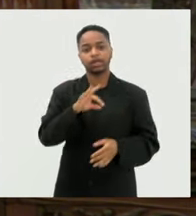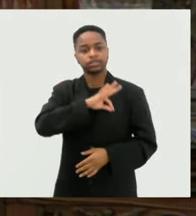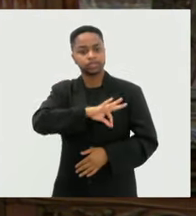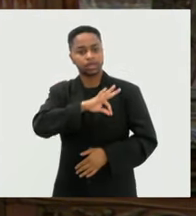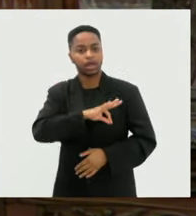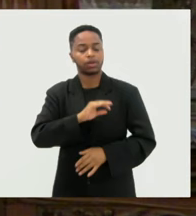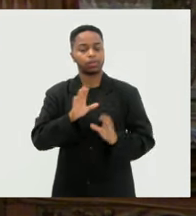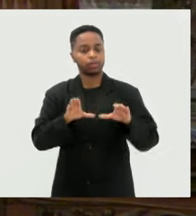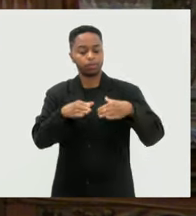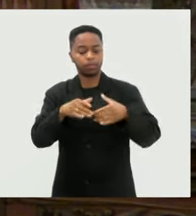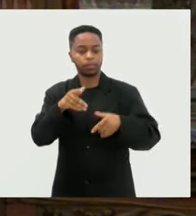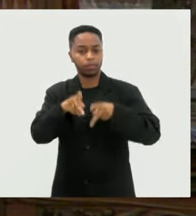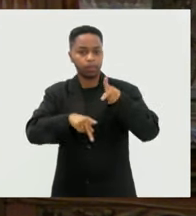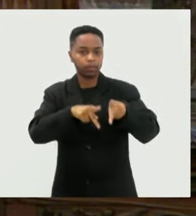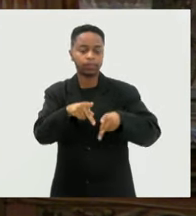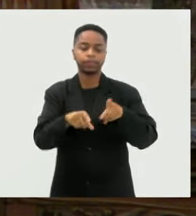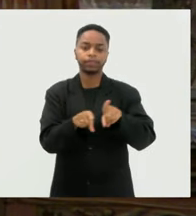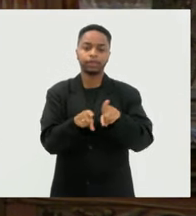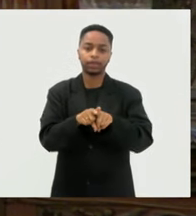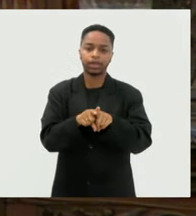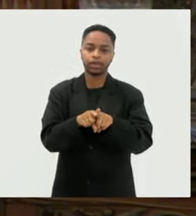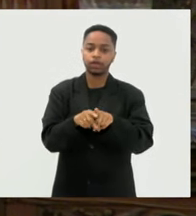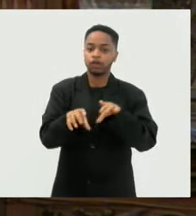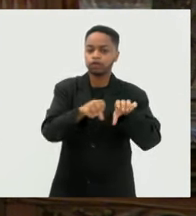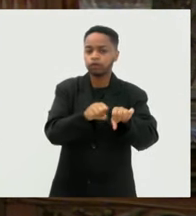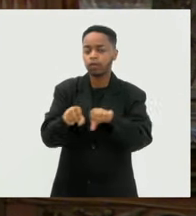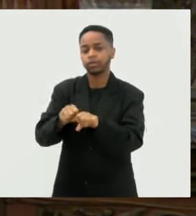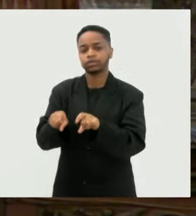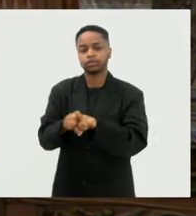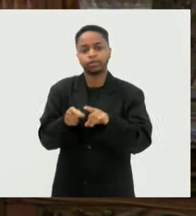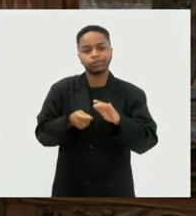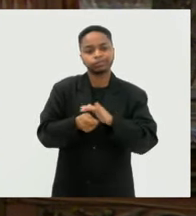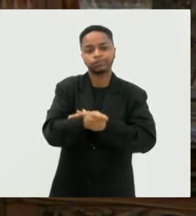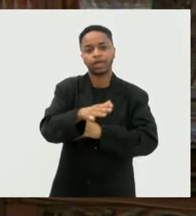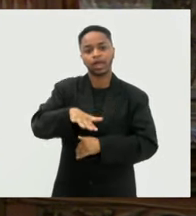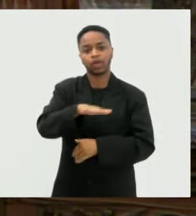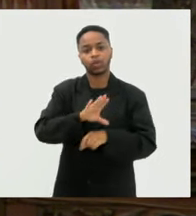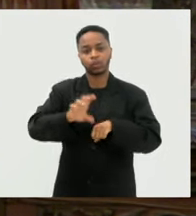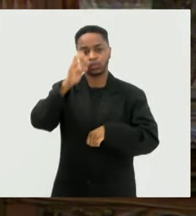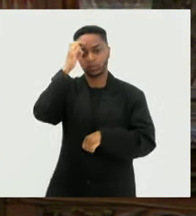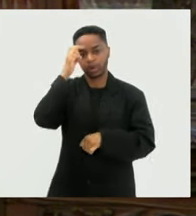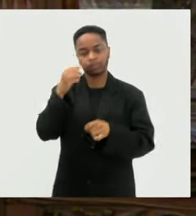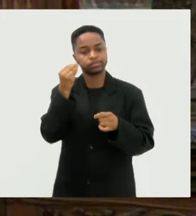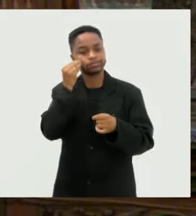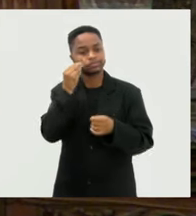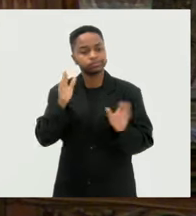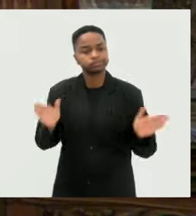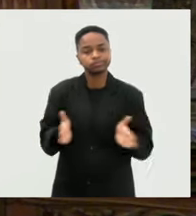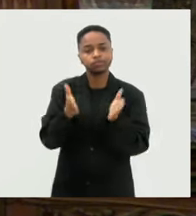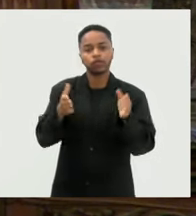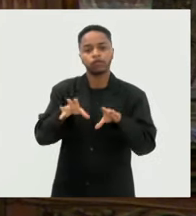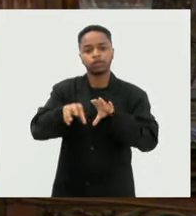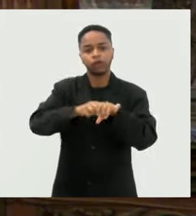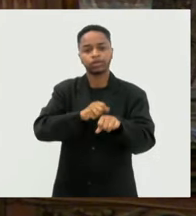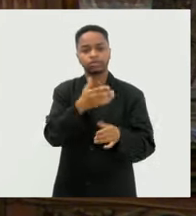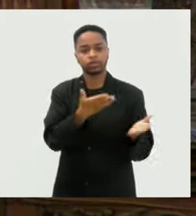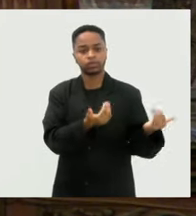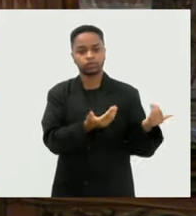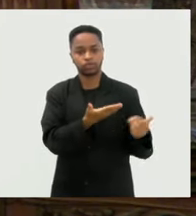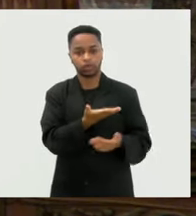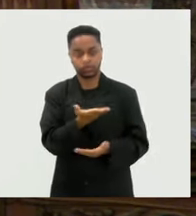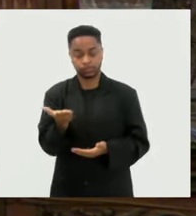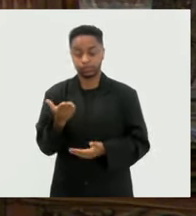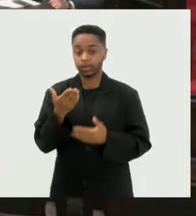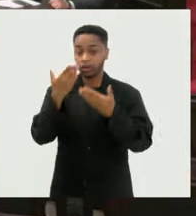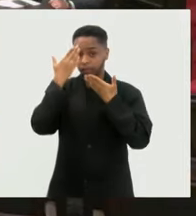emprego, formação e investimento cultural na formação da nossa juventude. Obrigada pela parte,